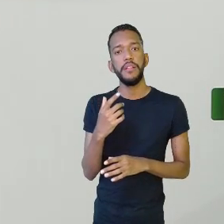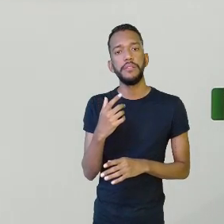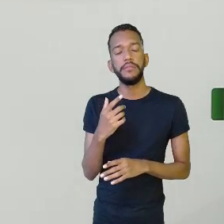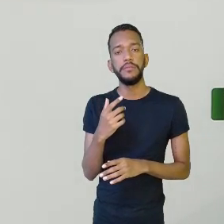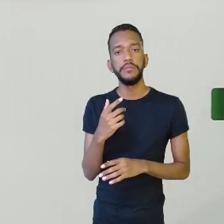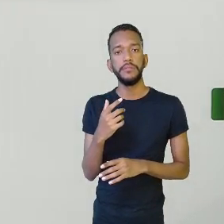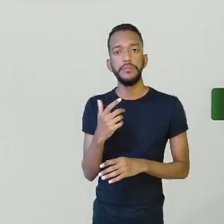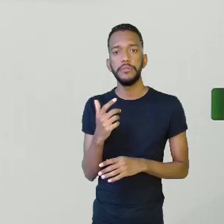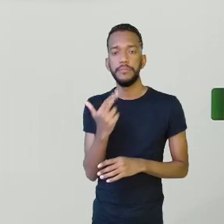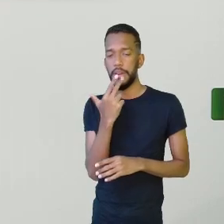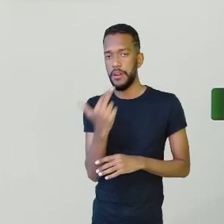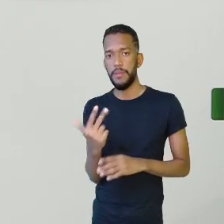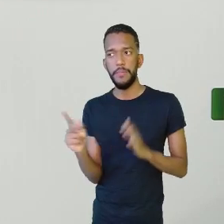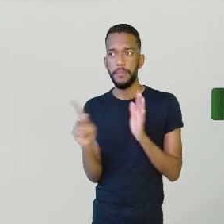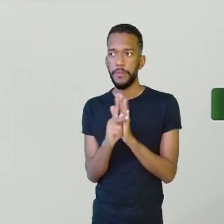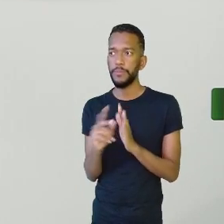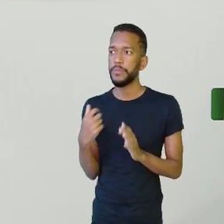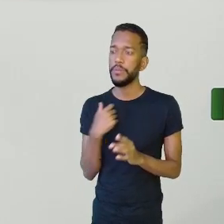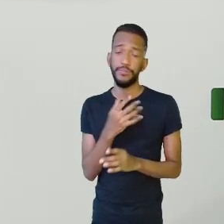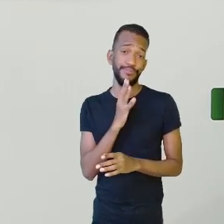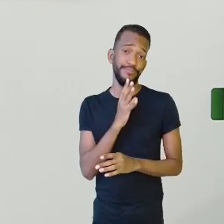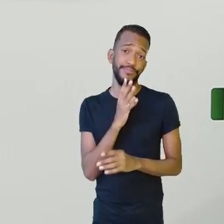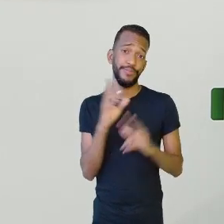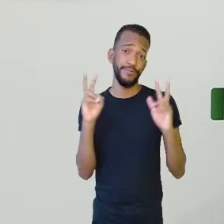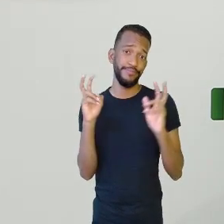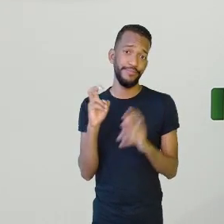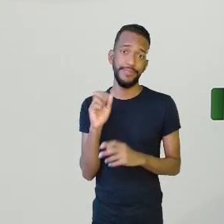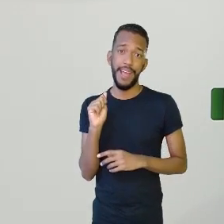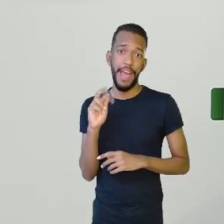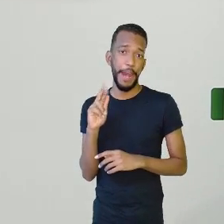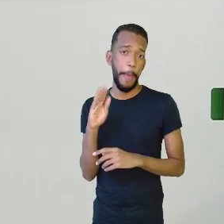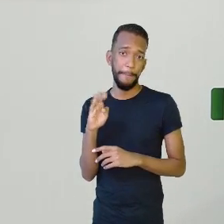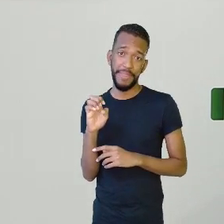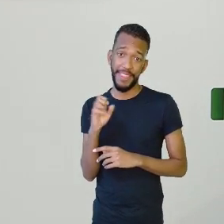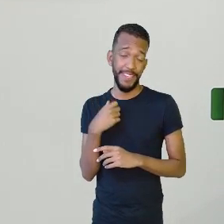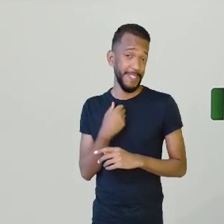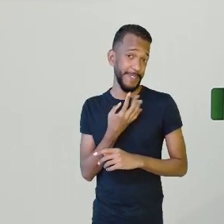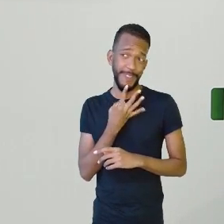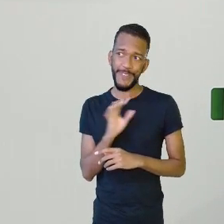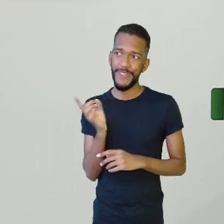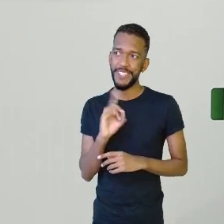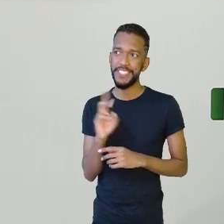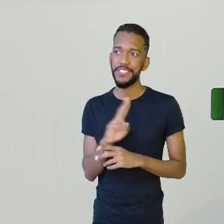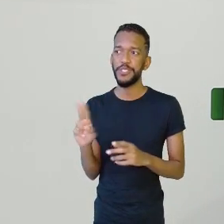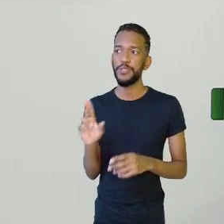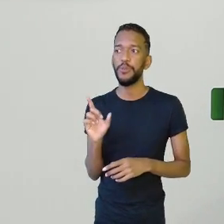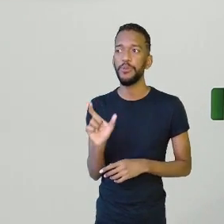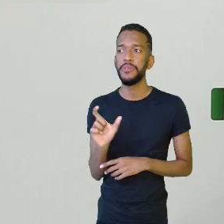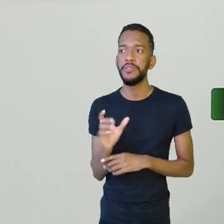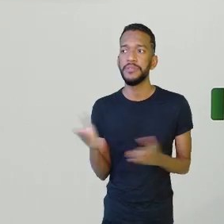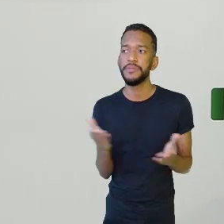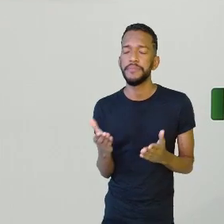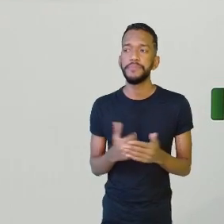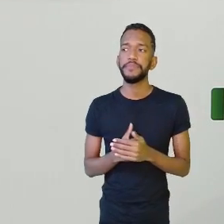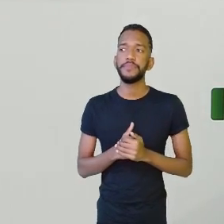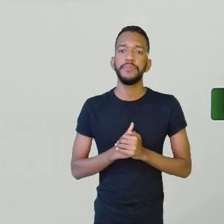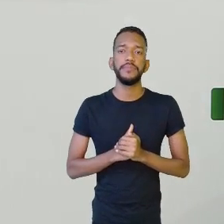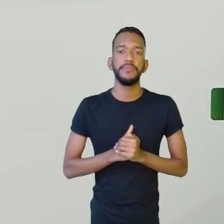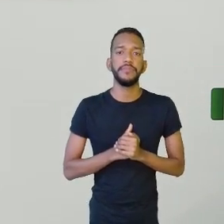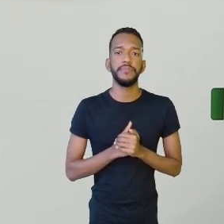Na verdade, eu não conheço nada de árabe, apenas esse nome agora. Dessa forma nasceu